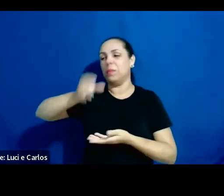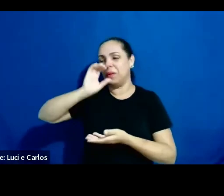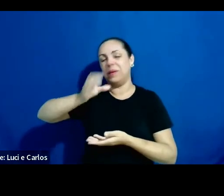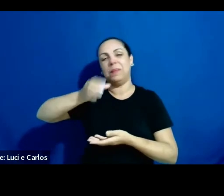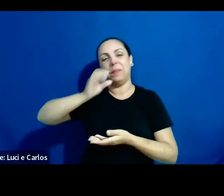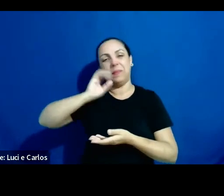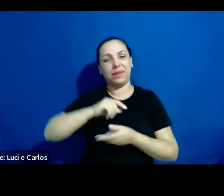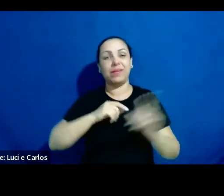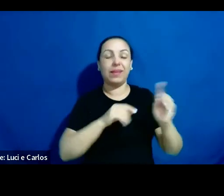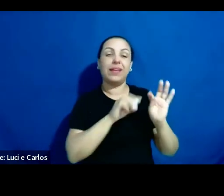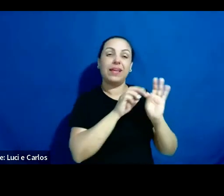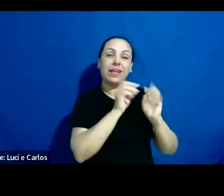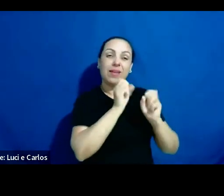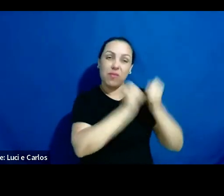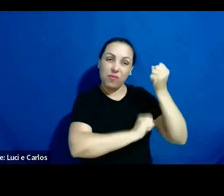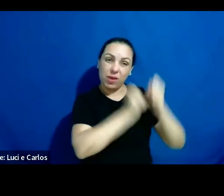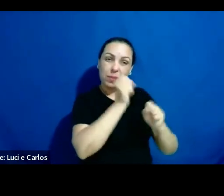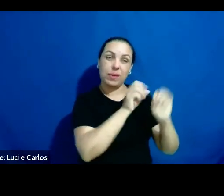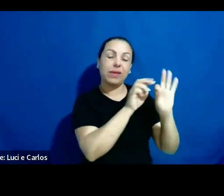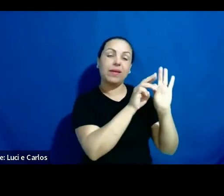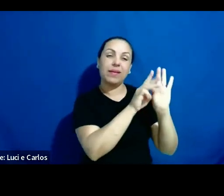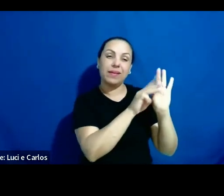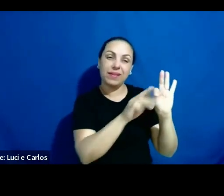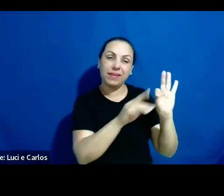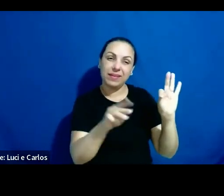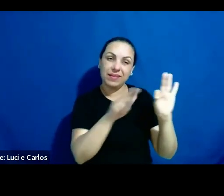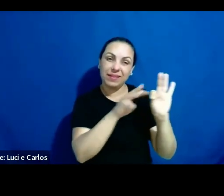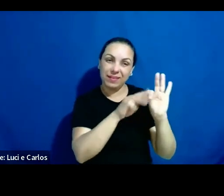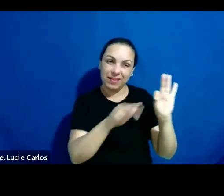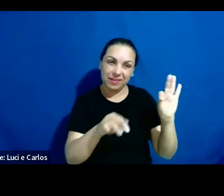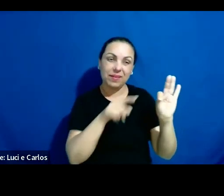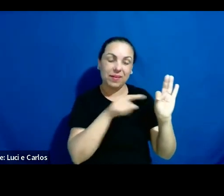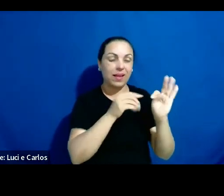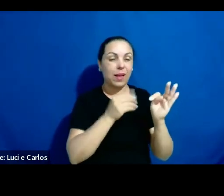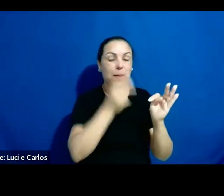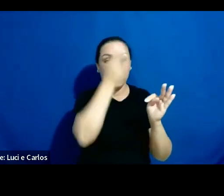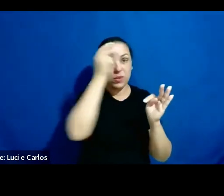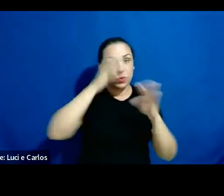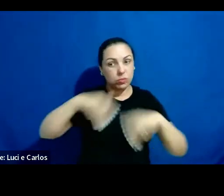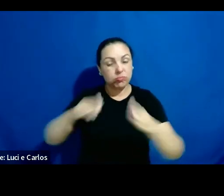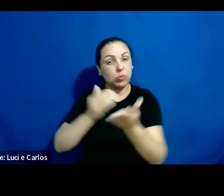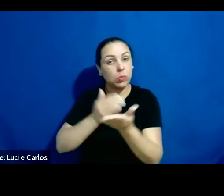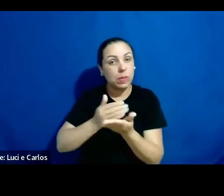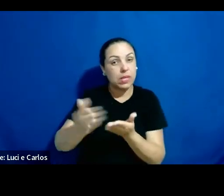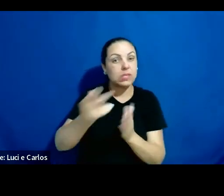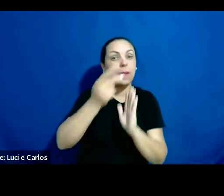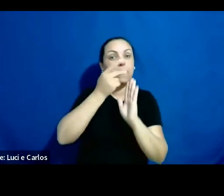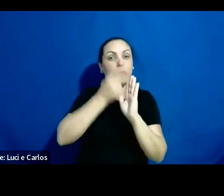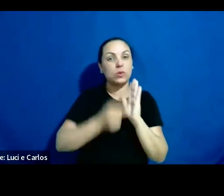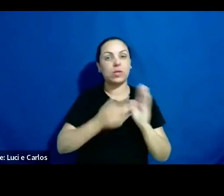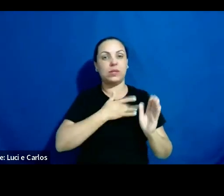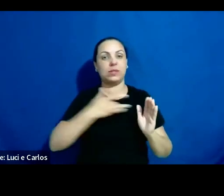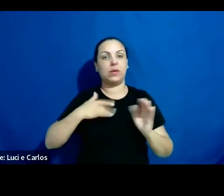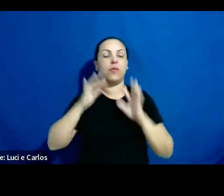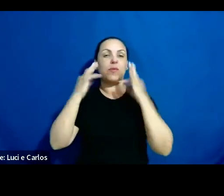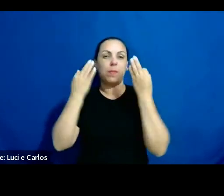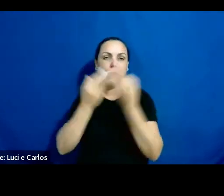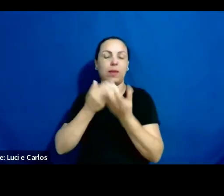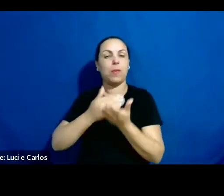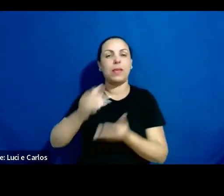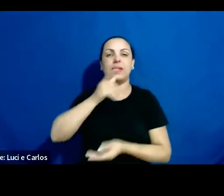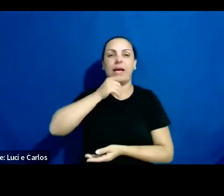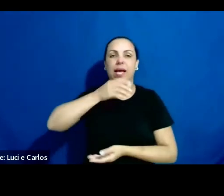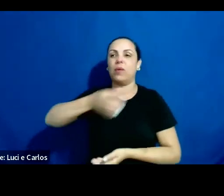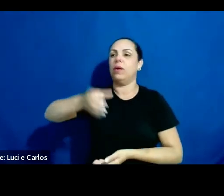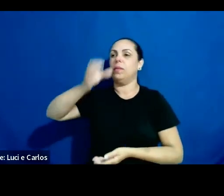de saúde da Timol, as pessoas elas começam a urinar muito, toma água, vai para o banheiro, toma água, vai para o banheiro. Rapaz, não vou